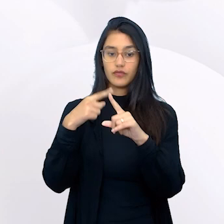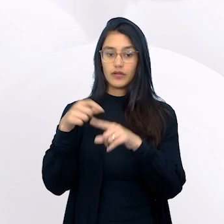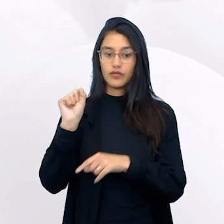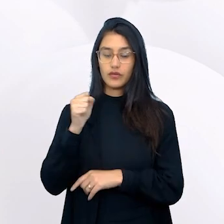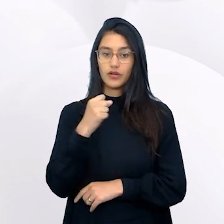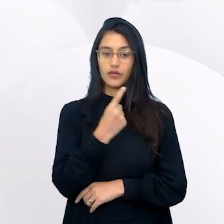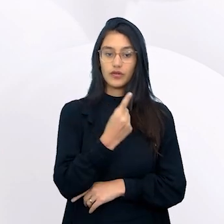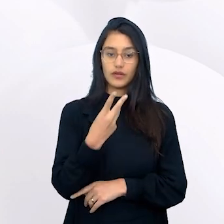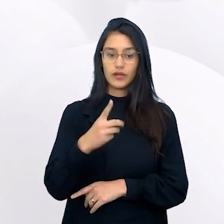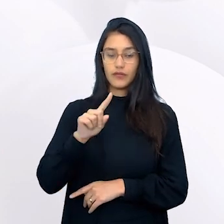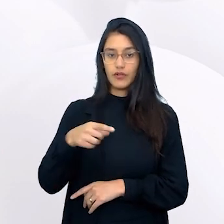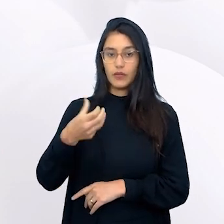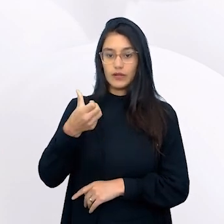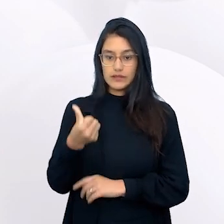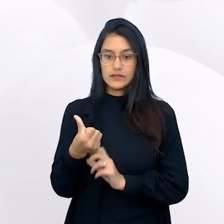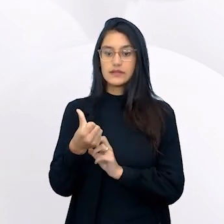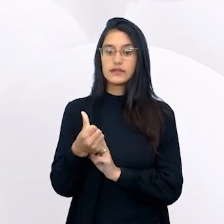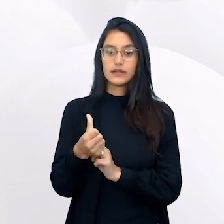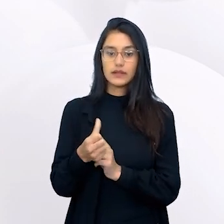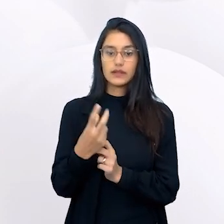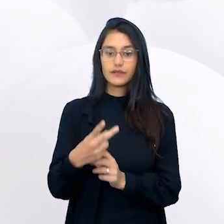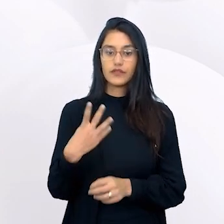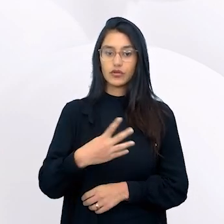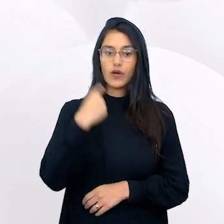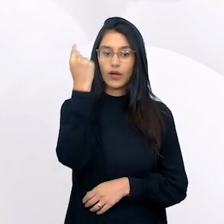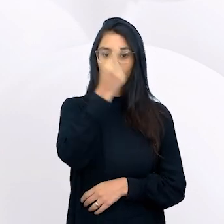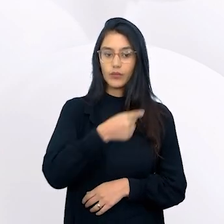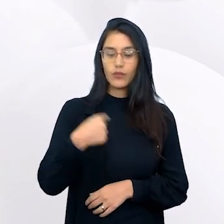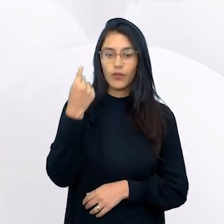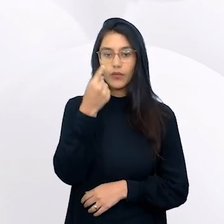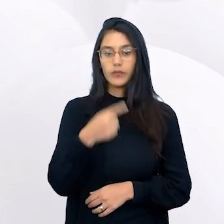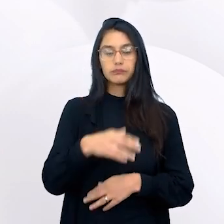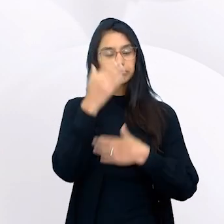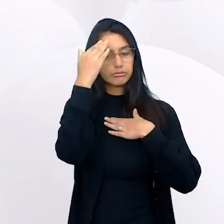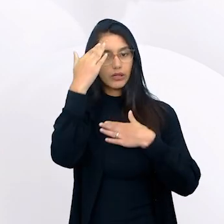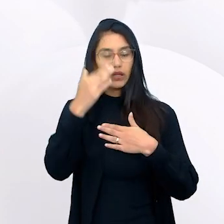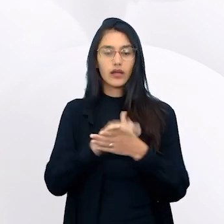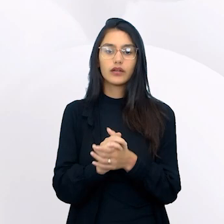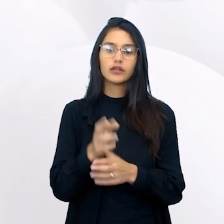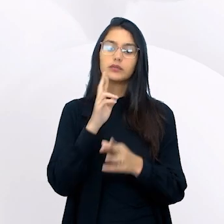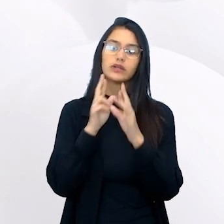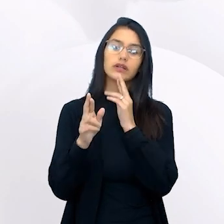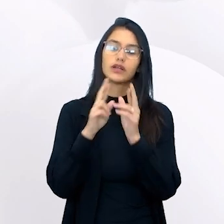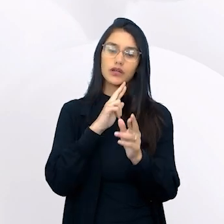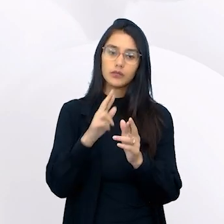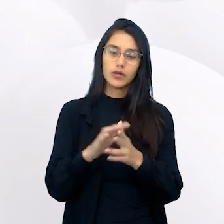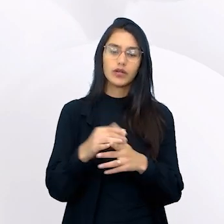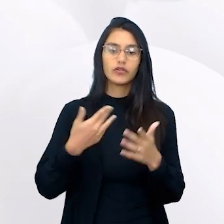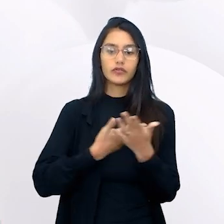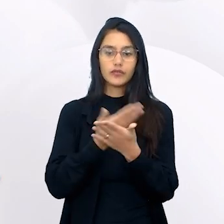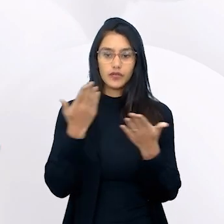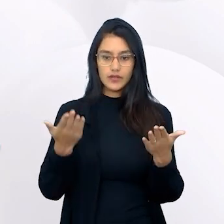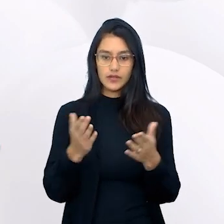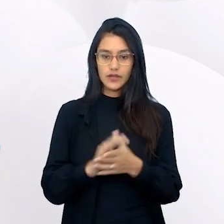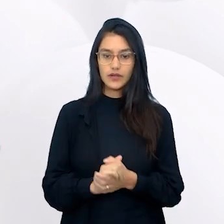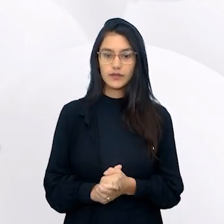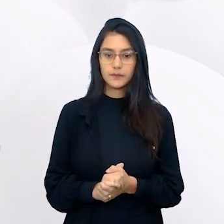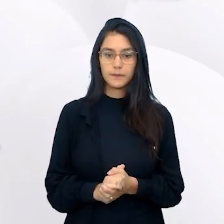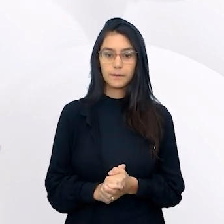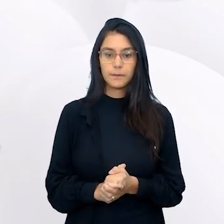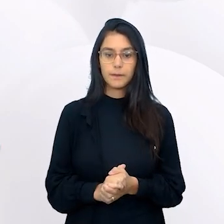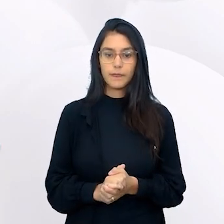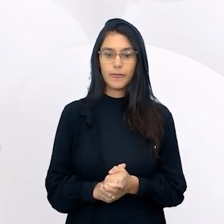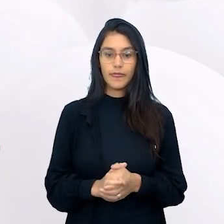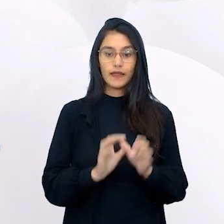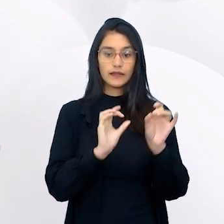o 13,6 aí em 24 horas. Muito bem. Obrigada aí pelas considerações de vocês. Isso. Obrigada.